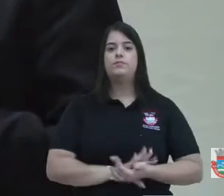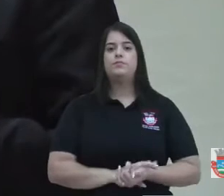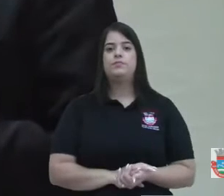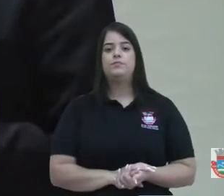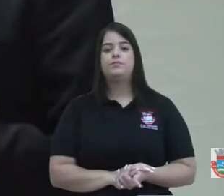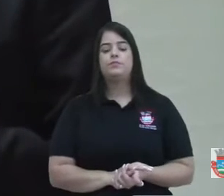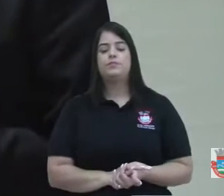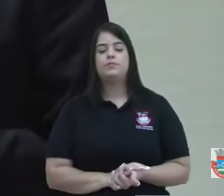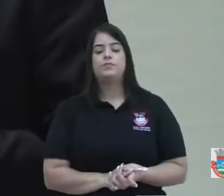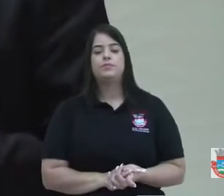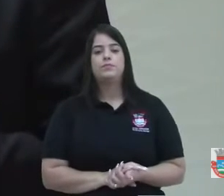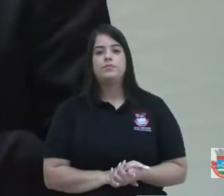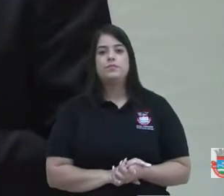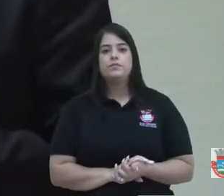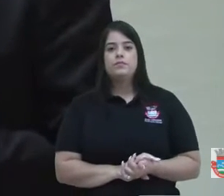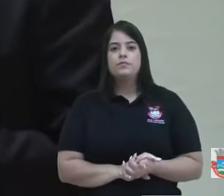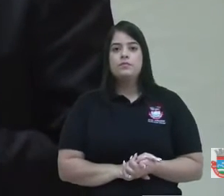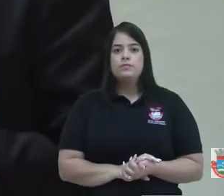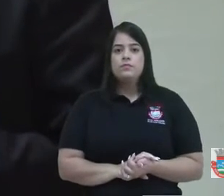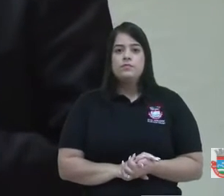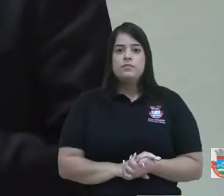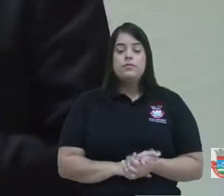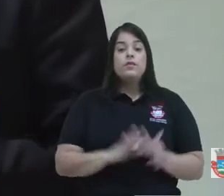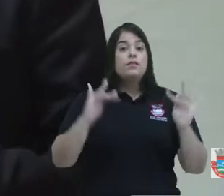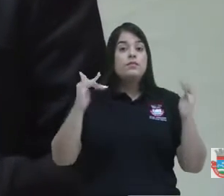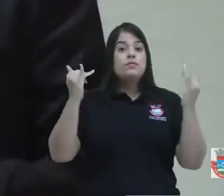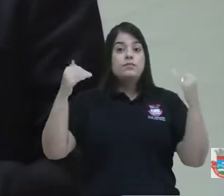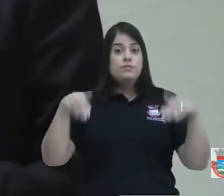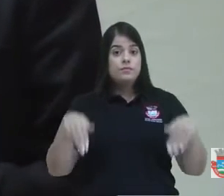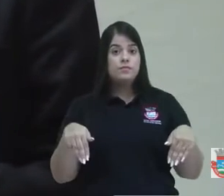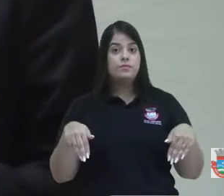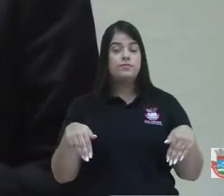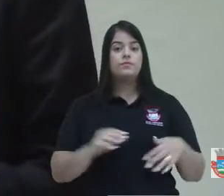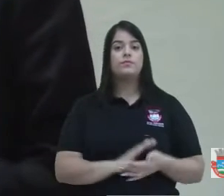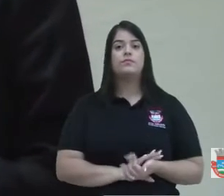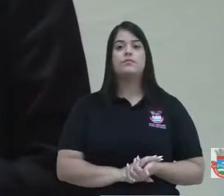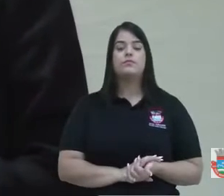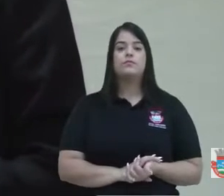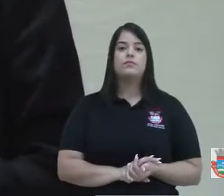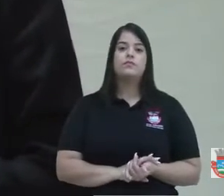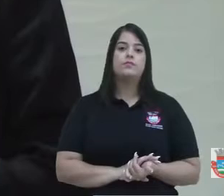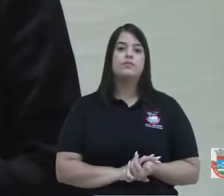E para já finalizar, né,